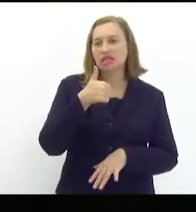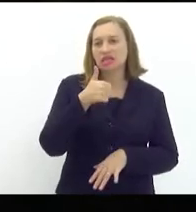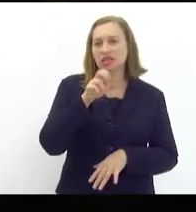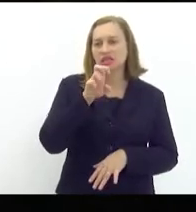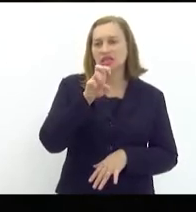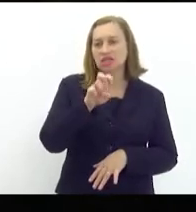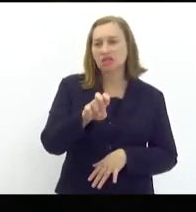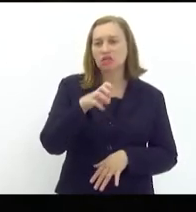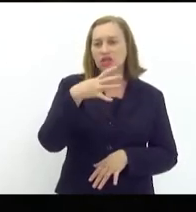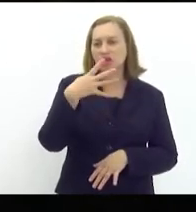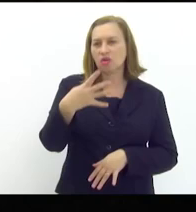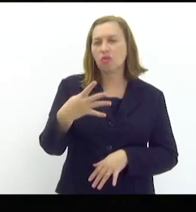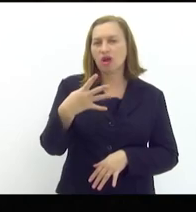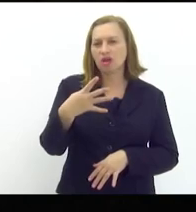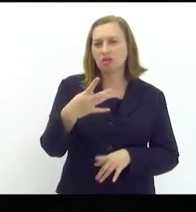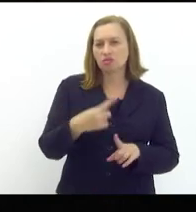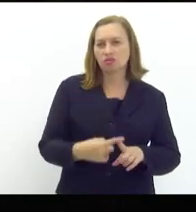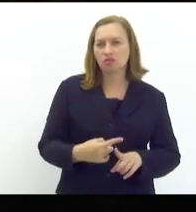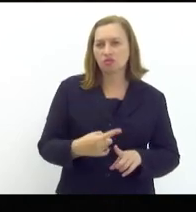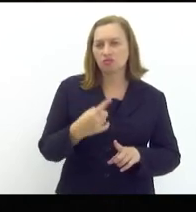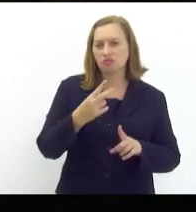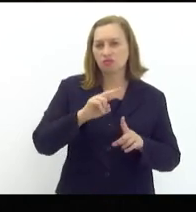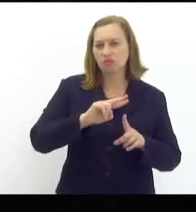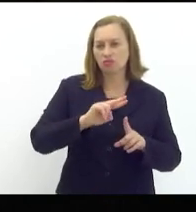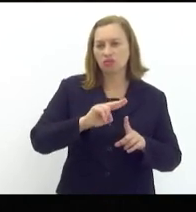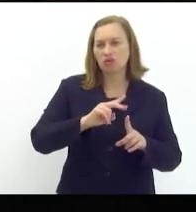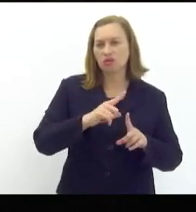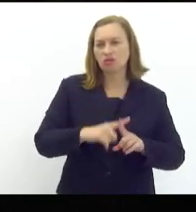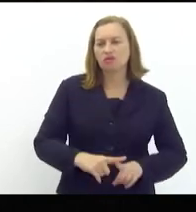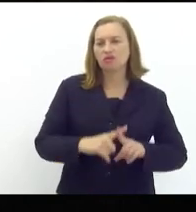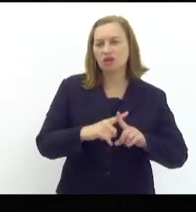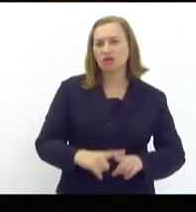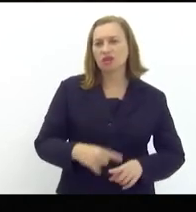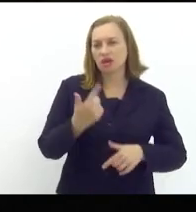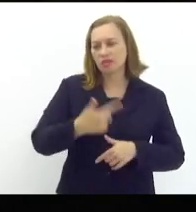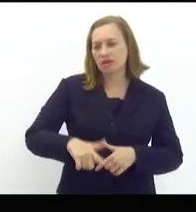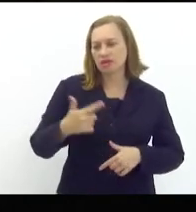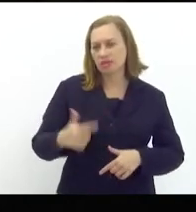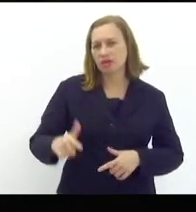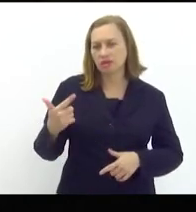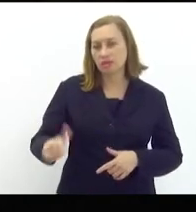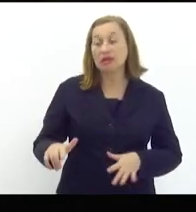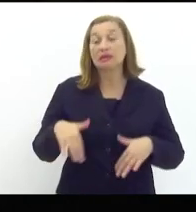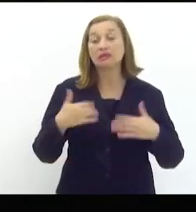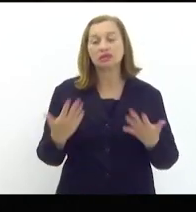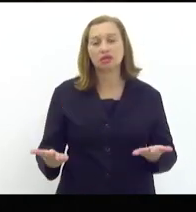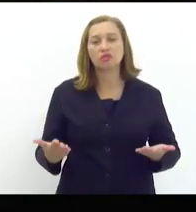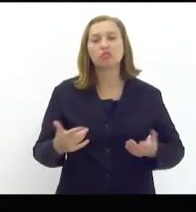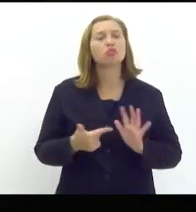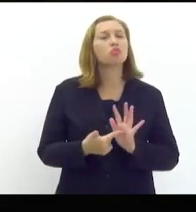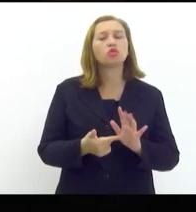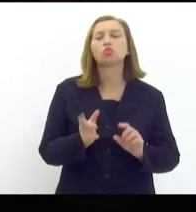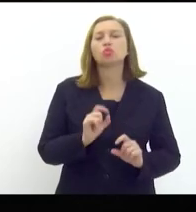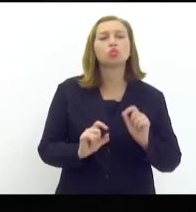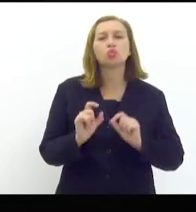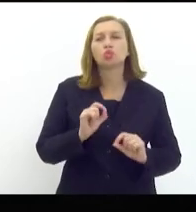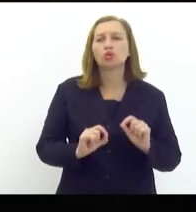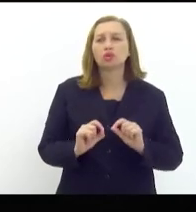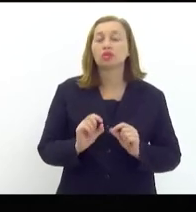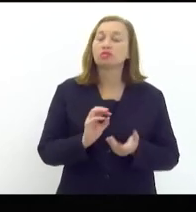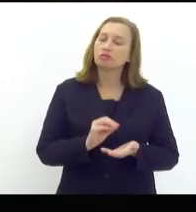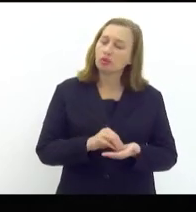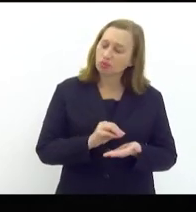54 vezes 54 vezes então é sinal que